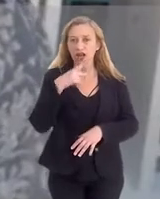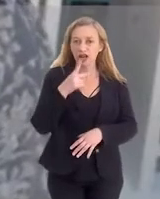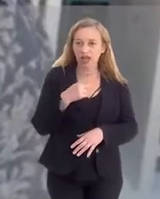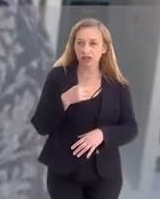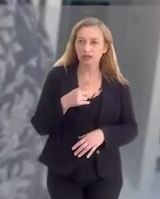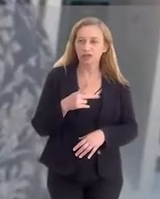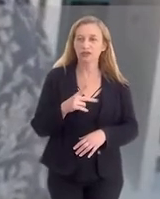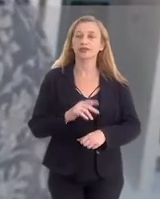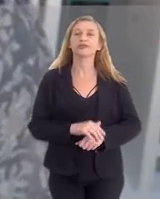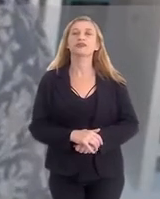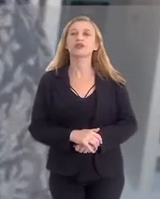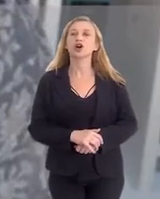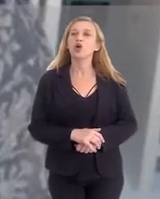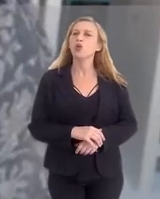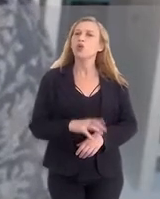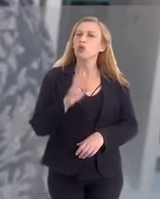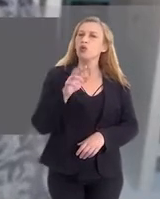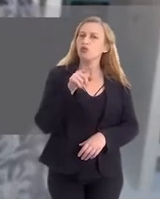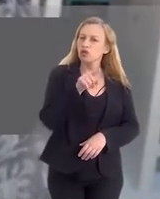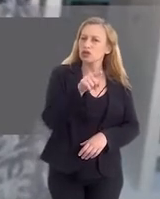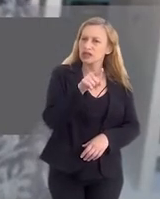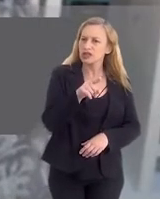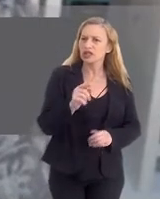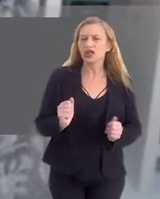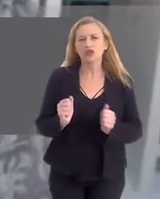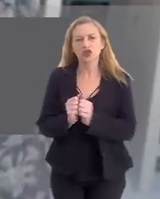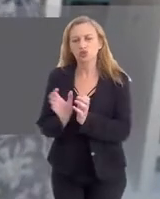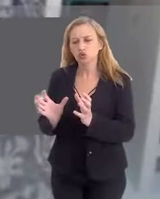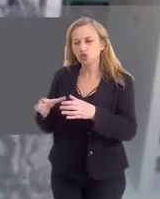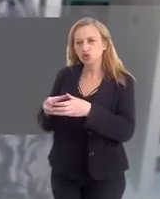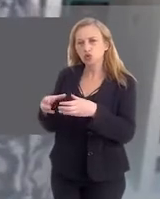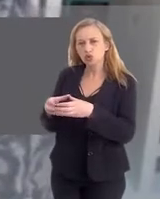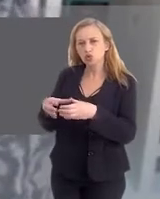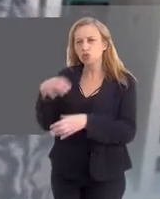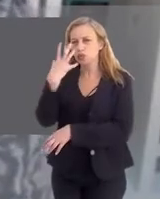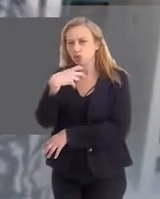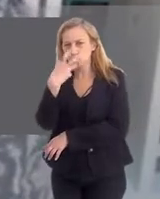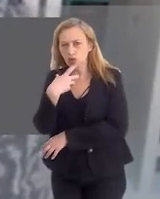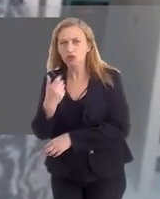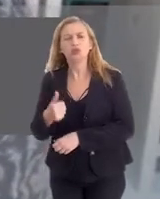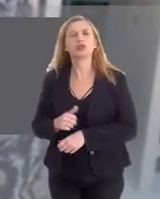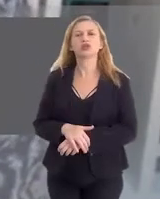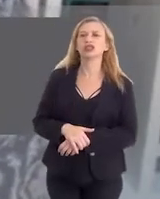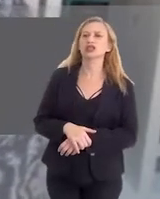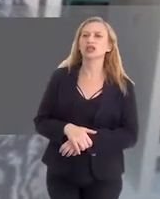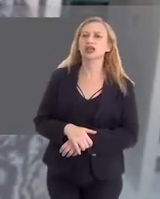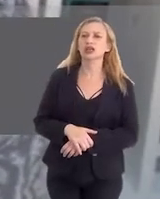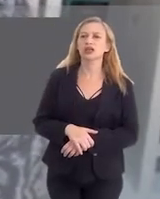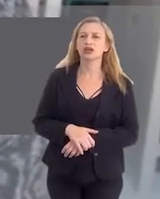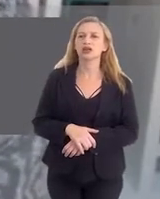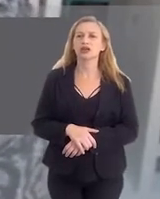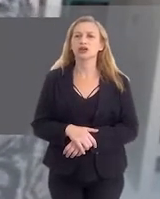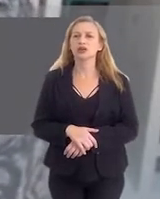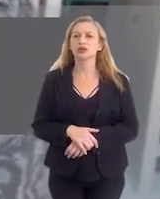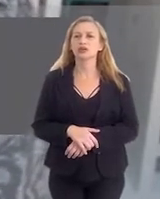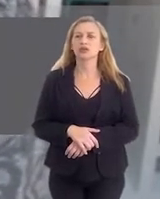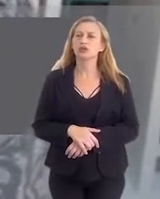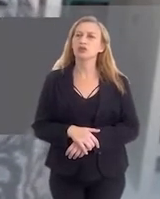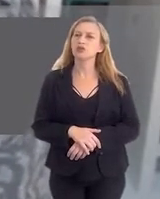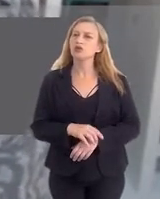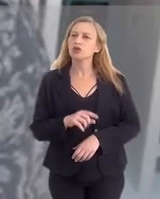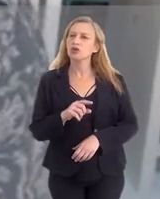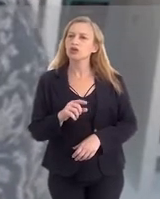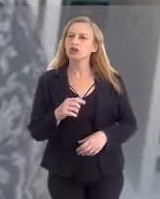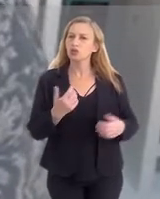Como eu mencionei ao final do primeiro bloco, você participou, acabou participando de bandas hardcore,